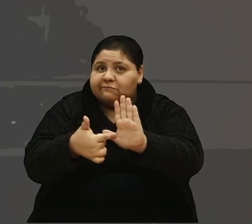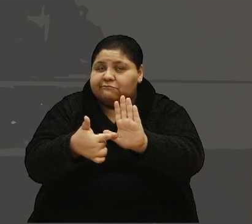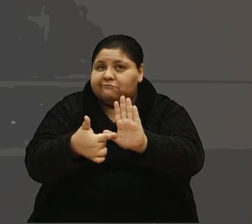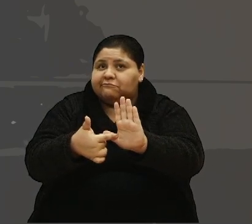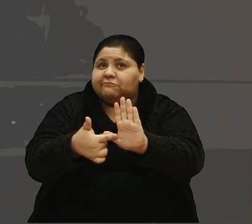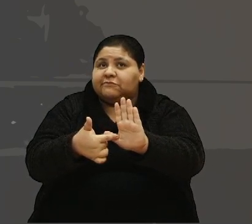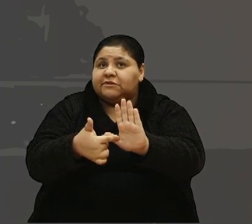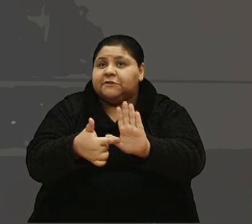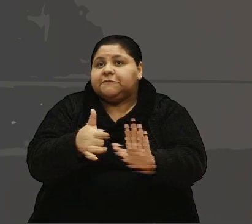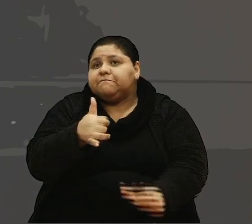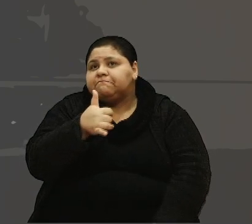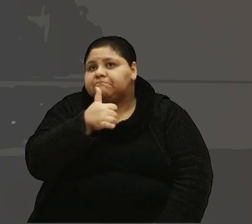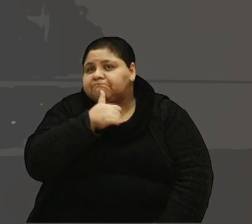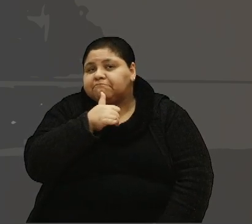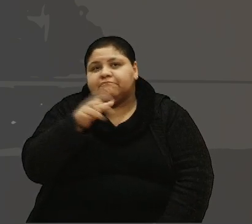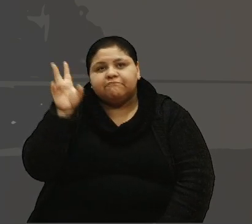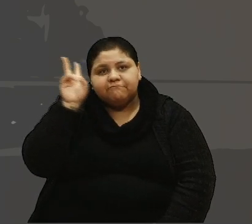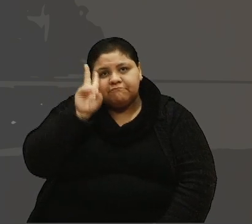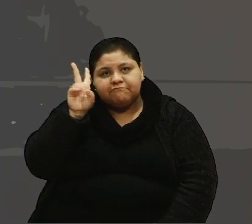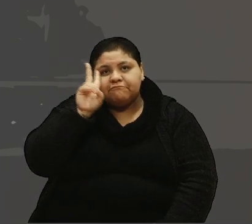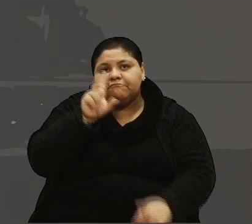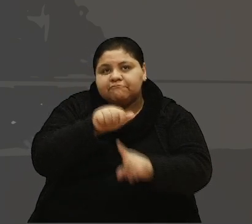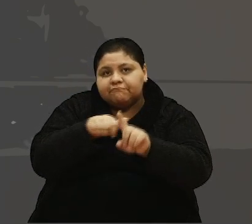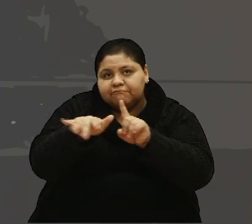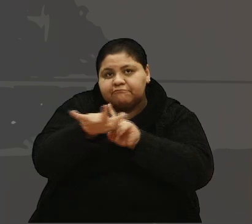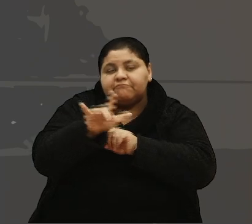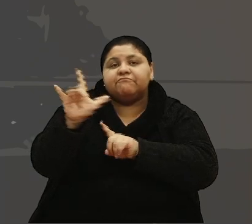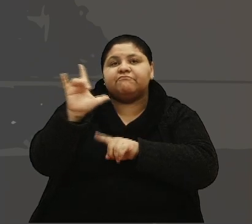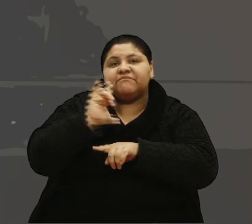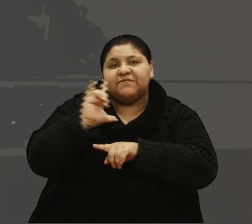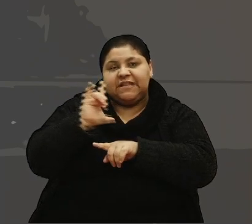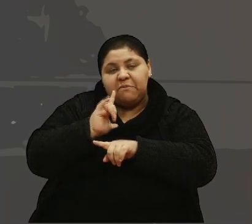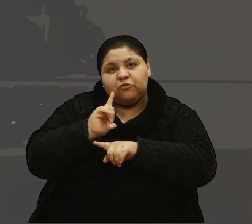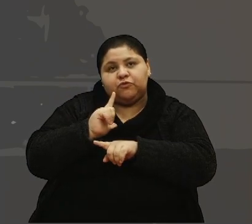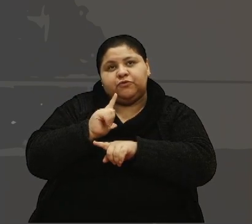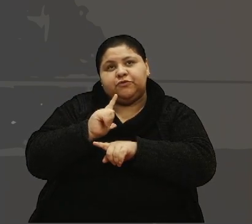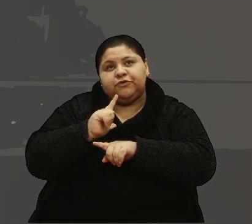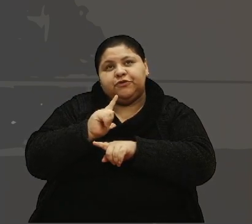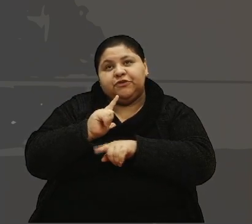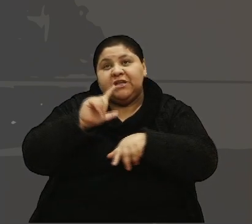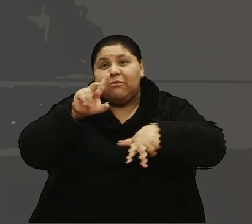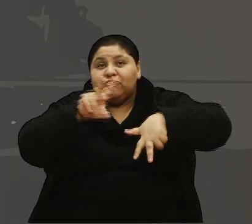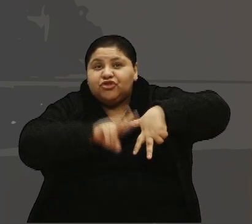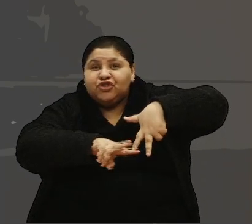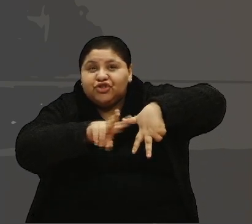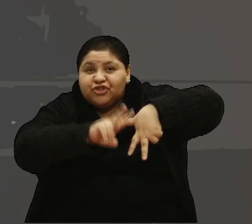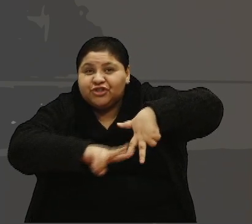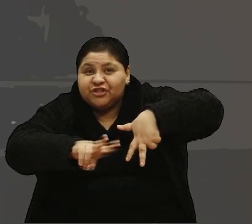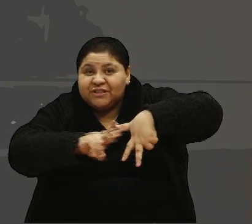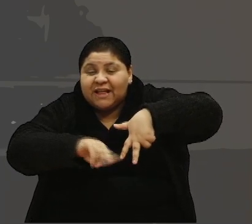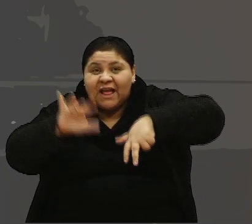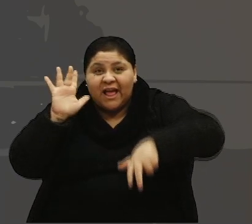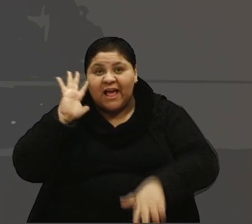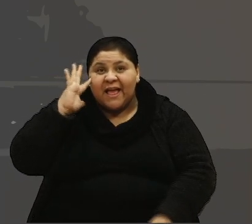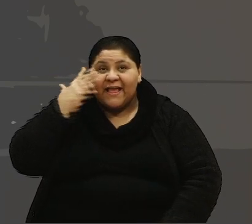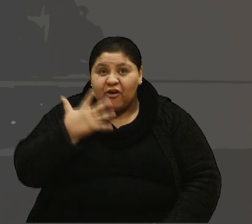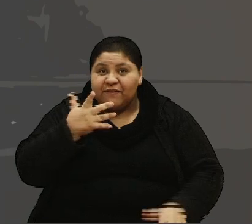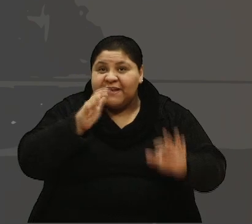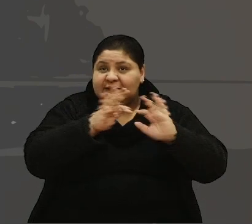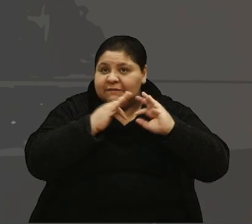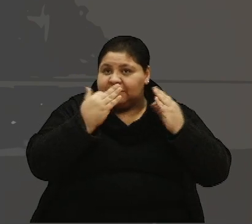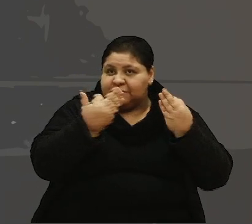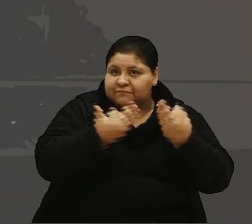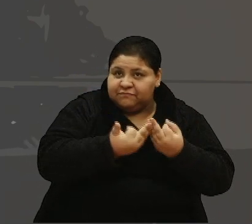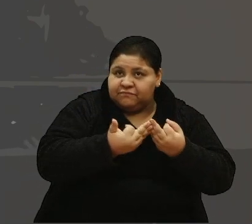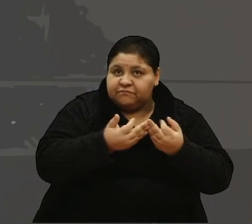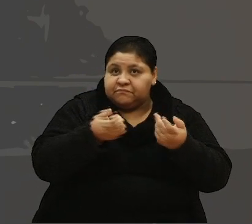que, infelizmente, historicamente e socialmente, nós temos uma questão de gênero que ocorre nas famílias que